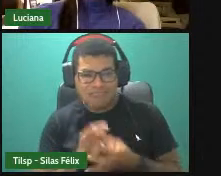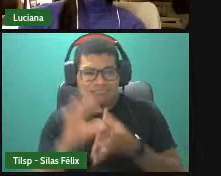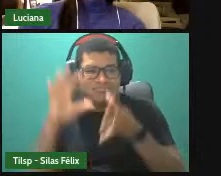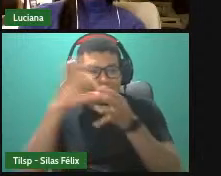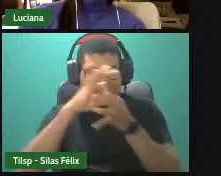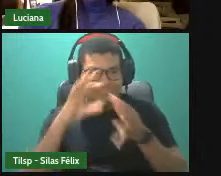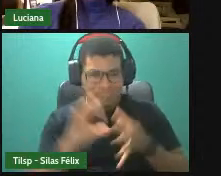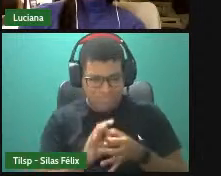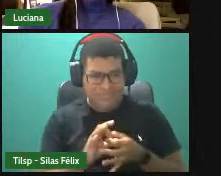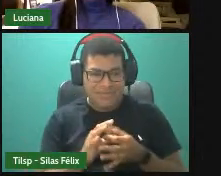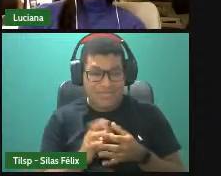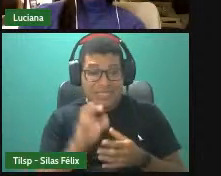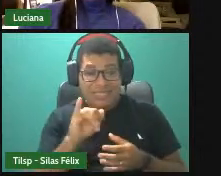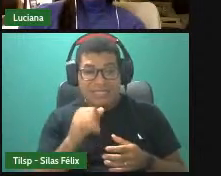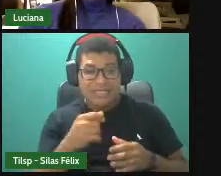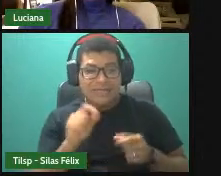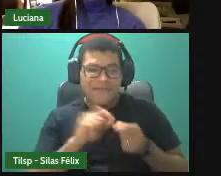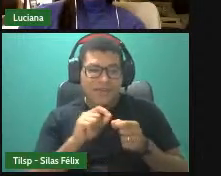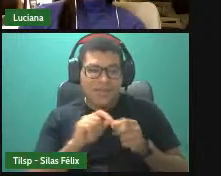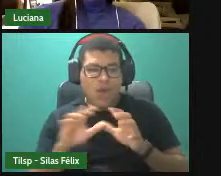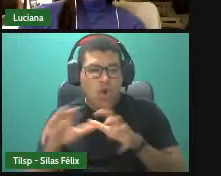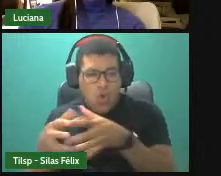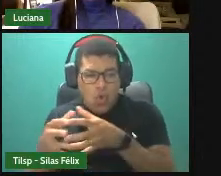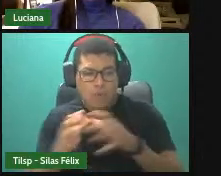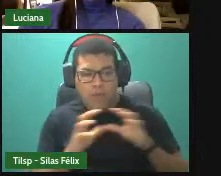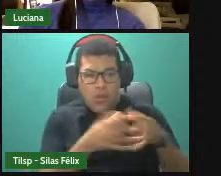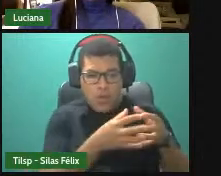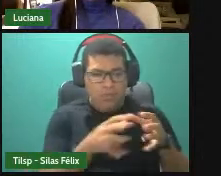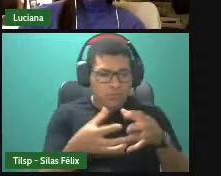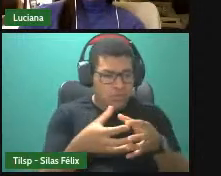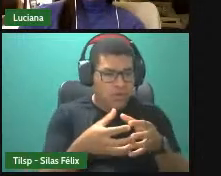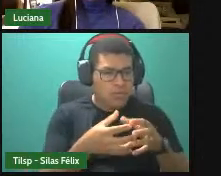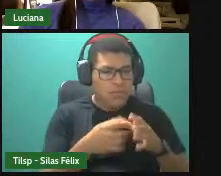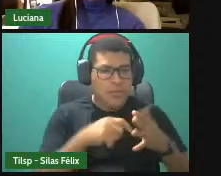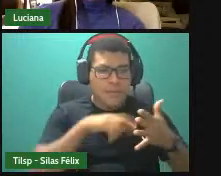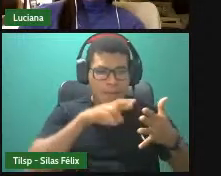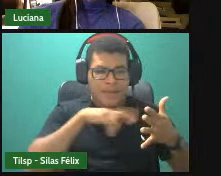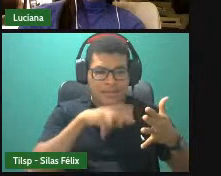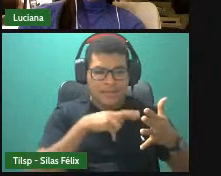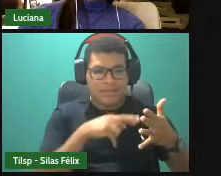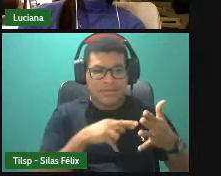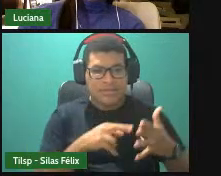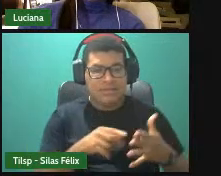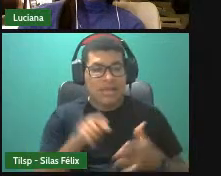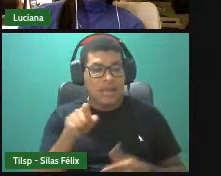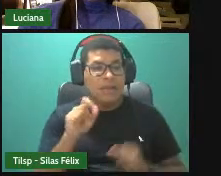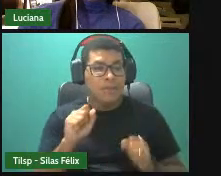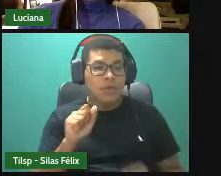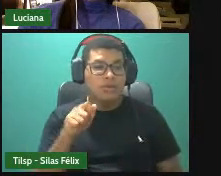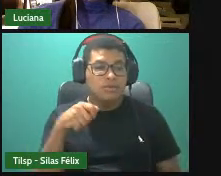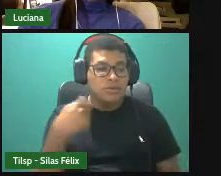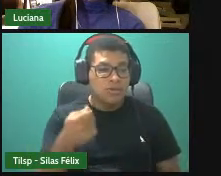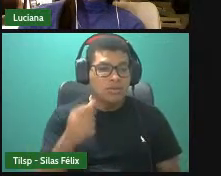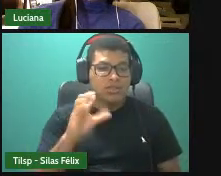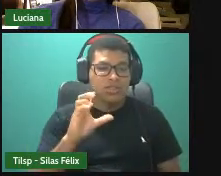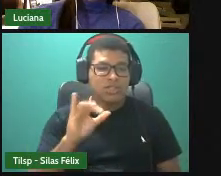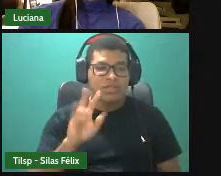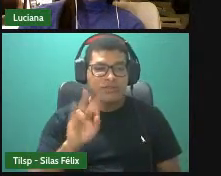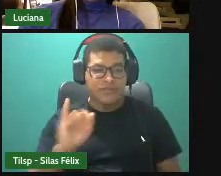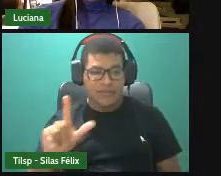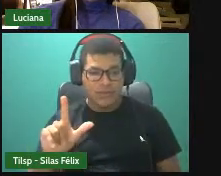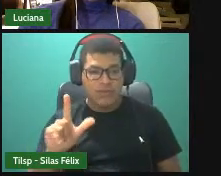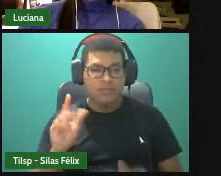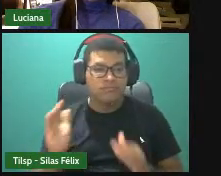fosse classificar ou tipificar as perícias nela, elas podem ser em nível civil, criminal